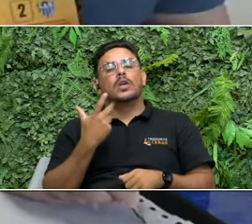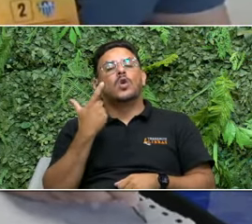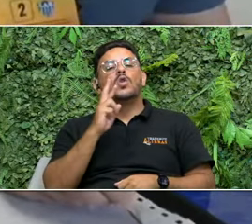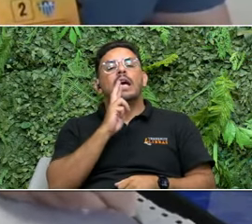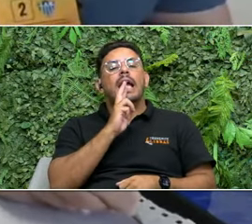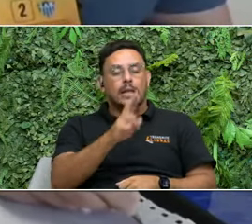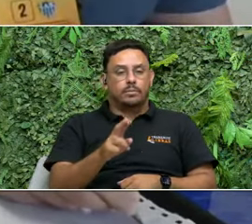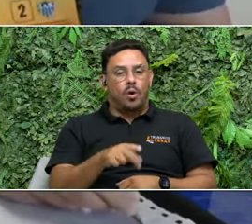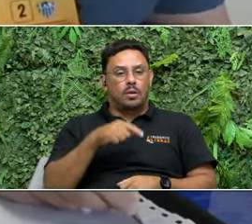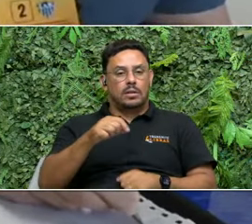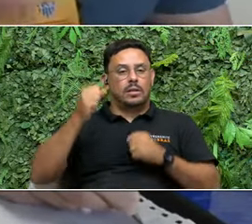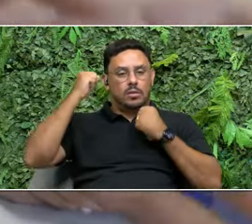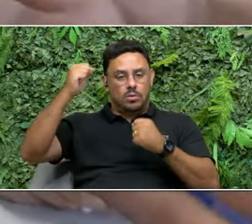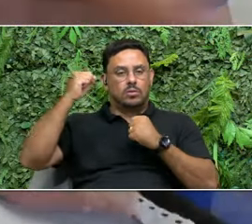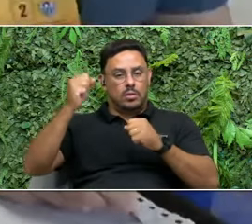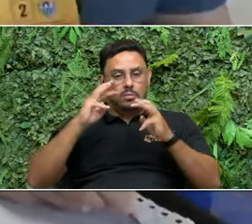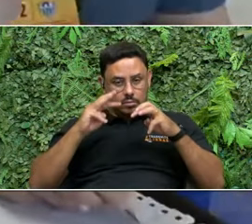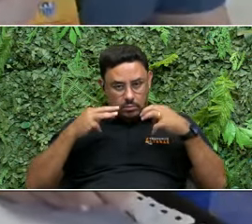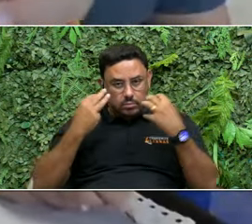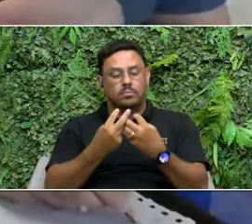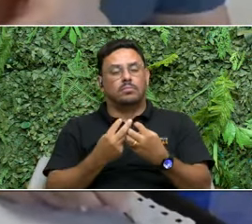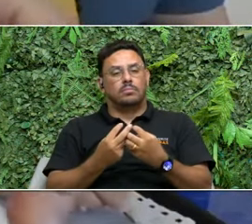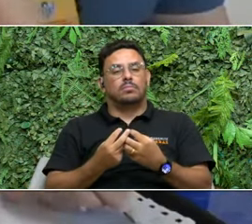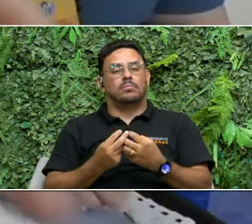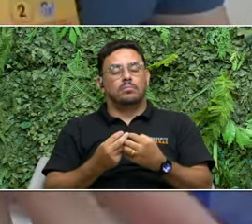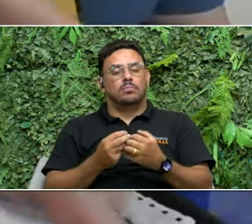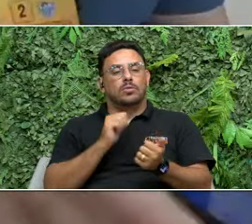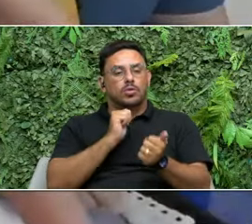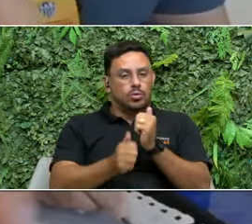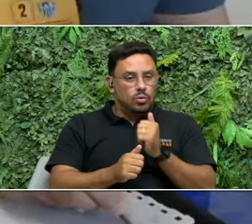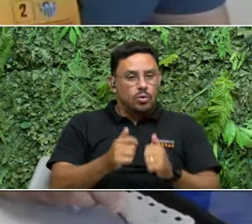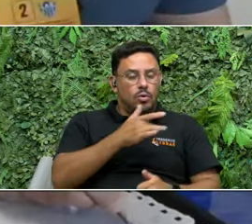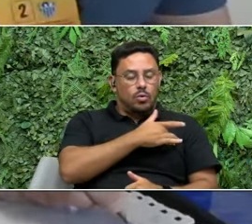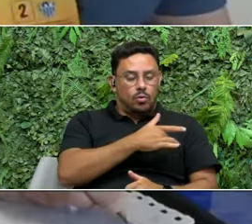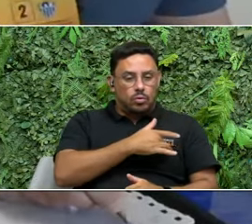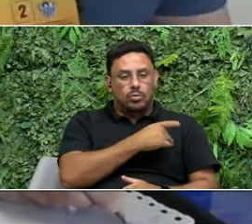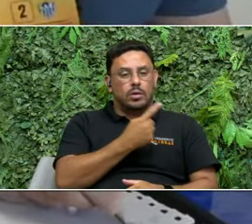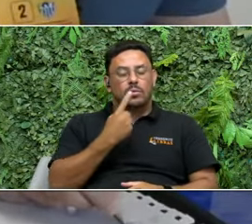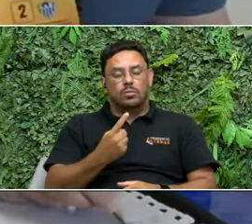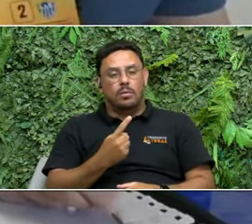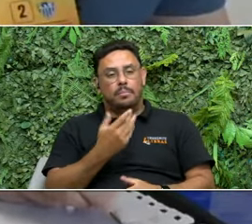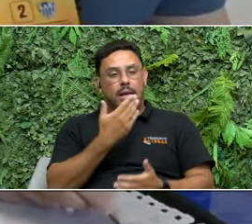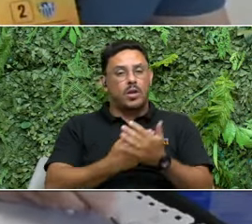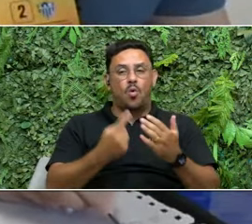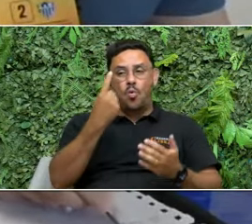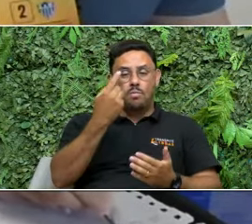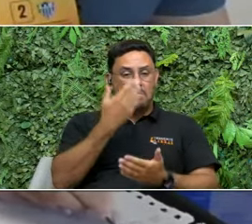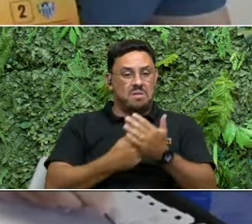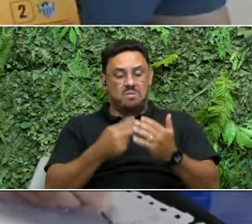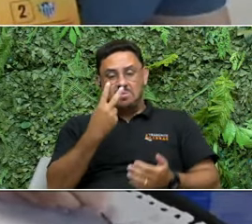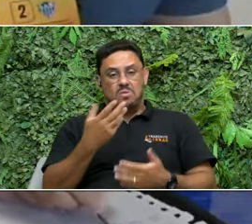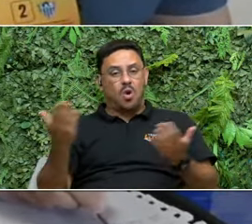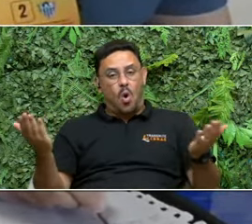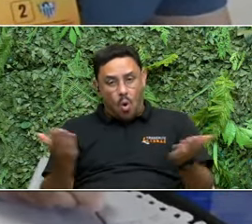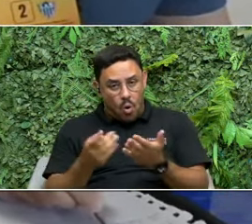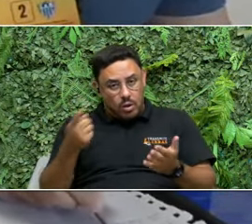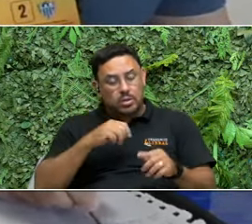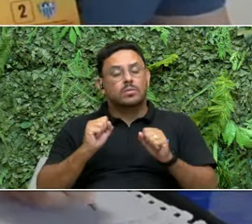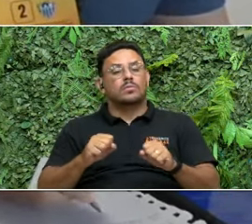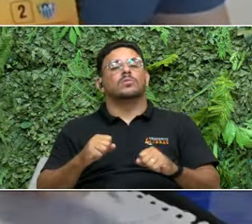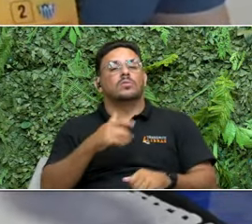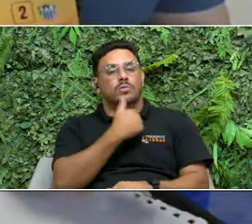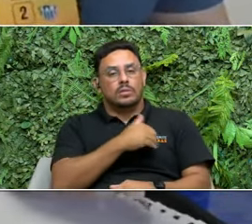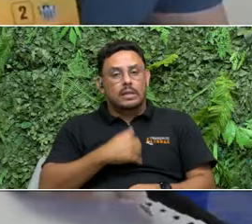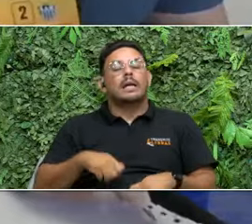torcedor aqui na arena MRV quando jogou contra o Cruzeiro aqui perdeu as duas então hoje o Atlético ele